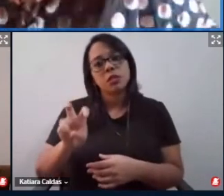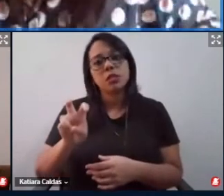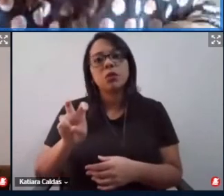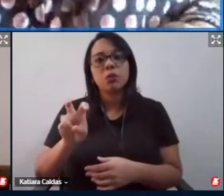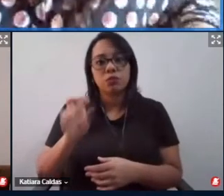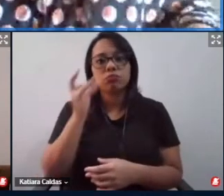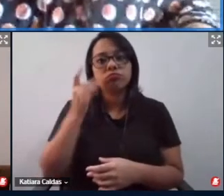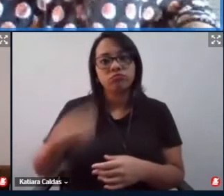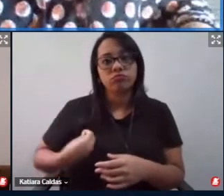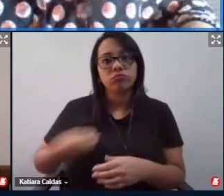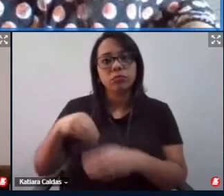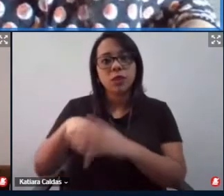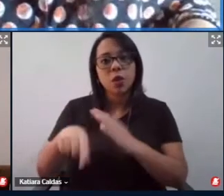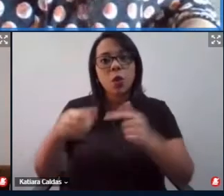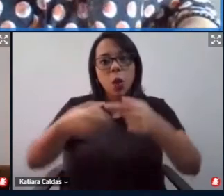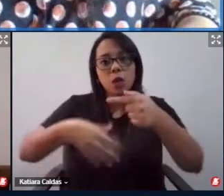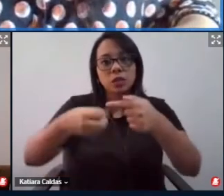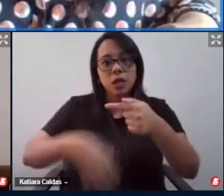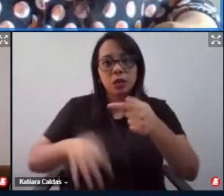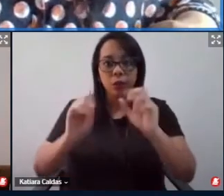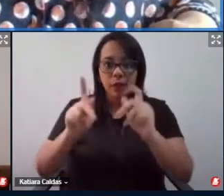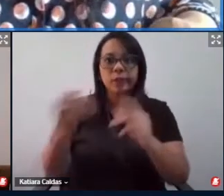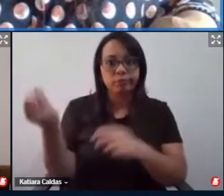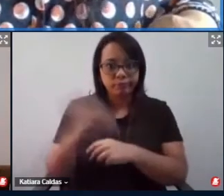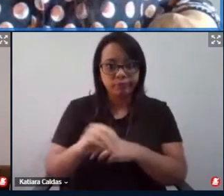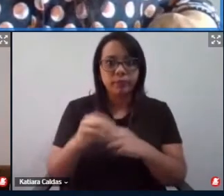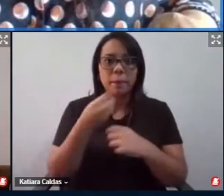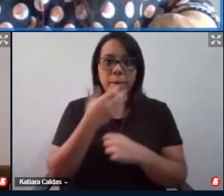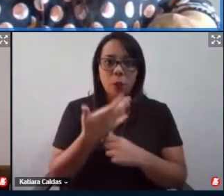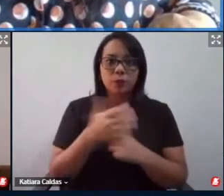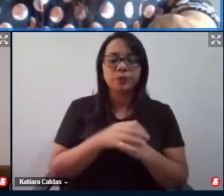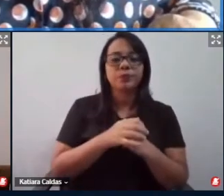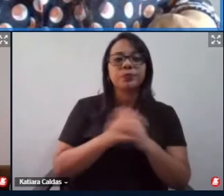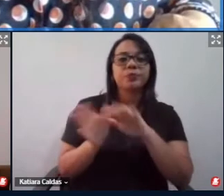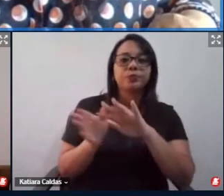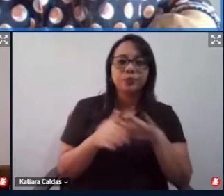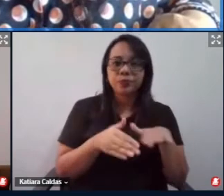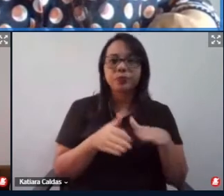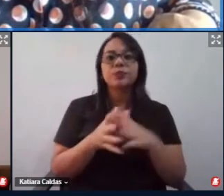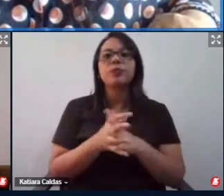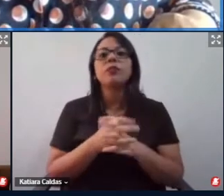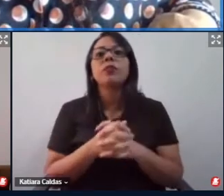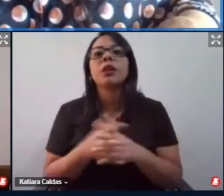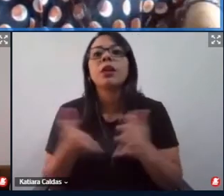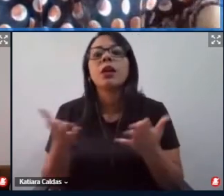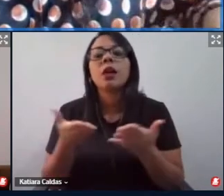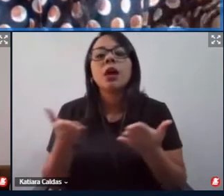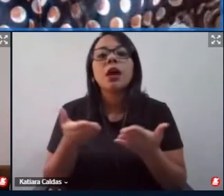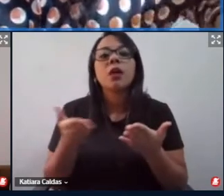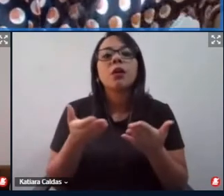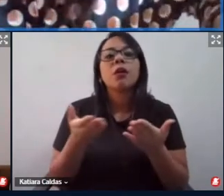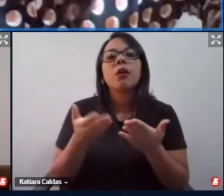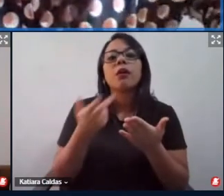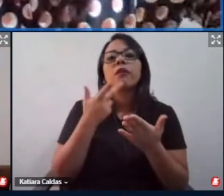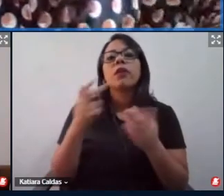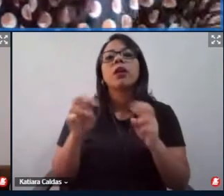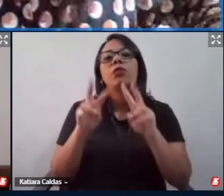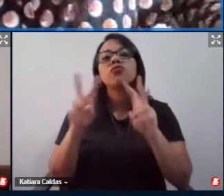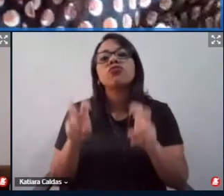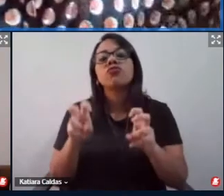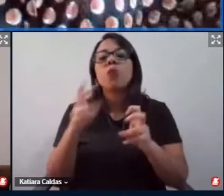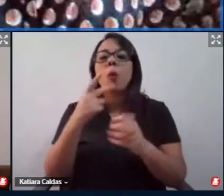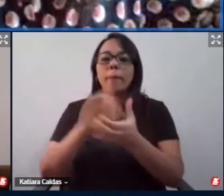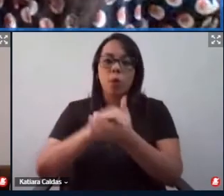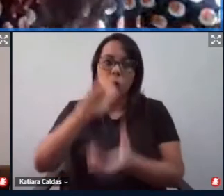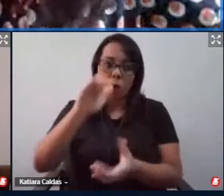agora no glossário, tá? Bom, agora falando um pouquinho ainda sobre o corpus,